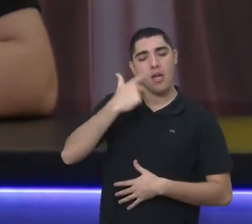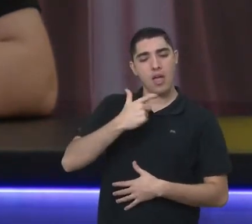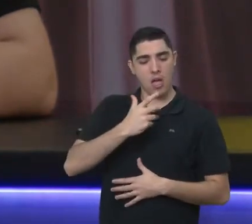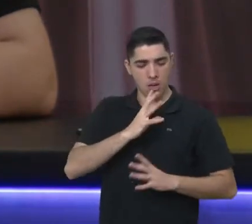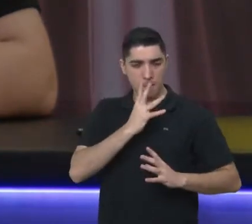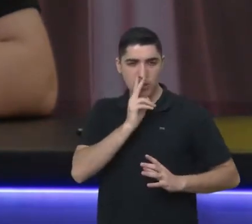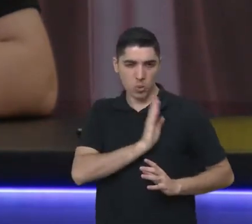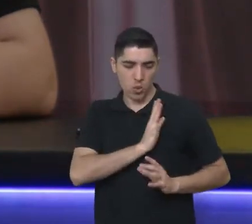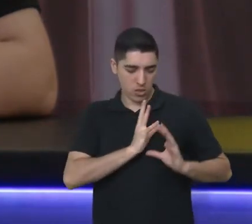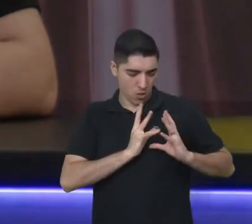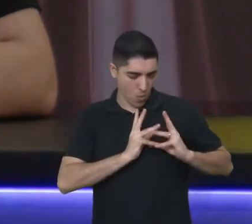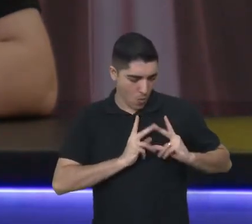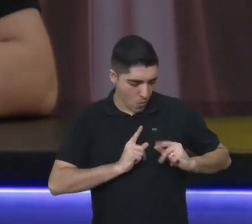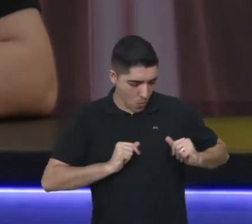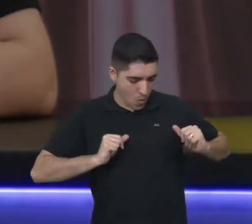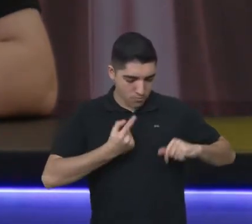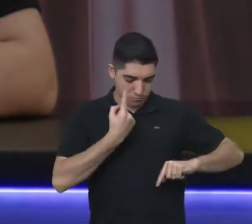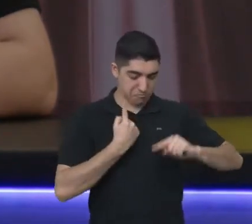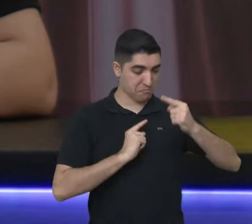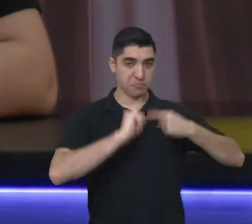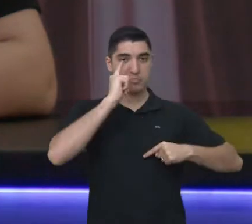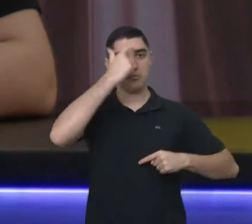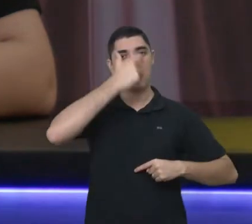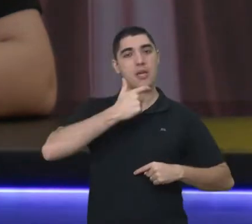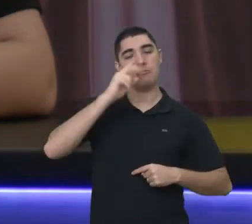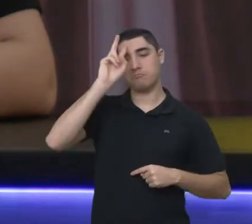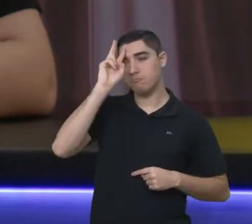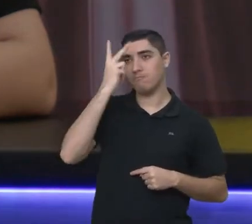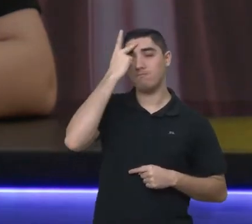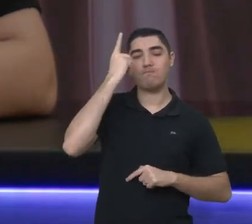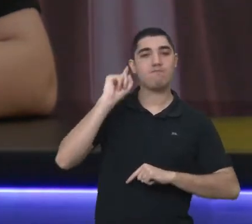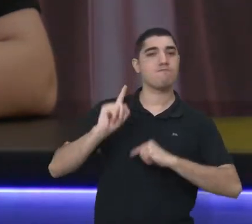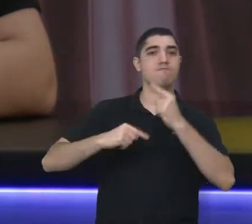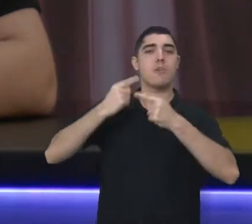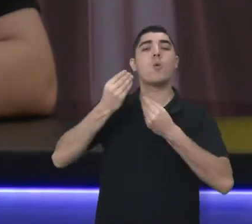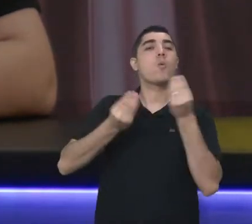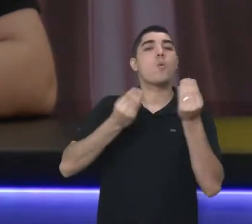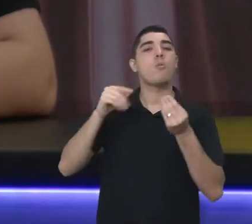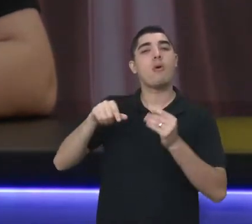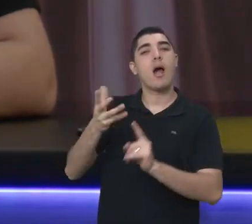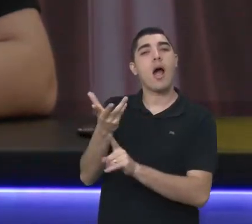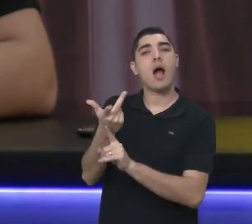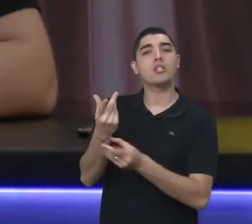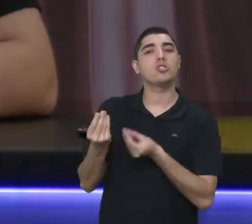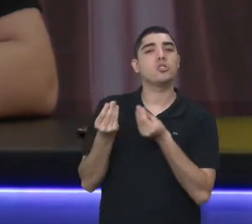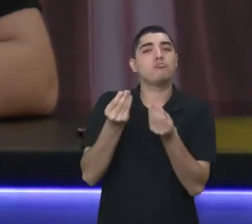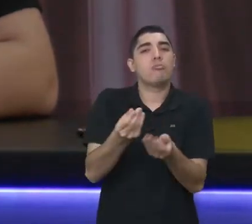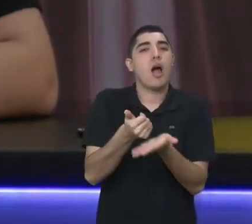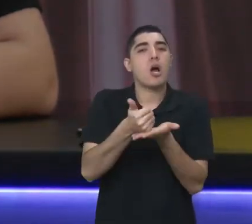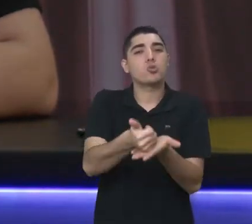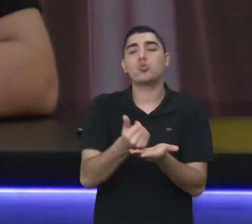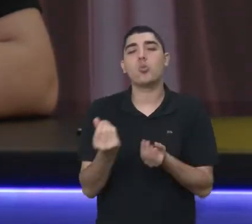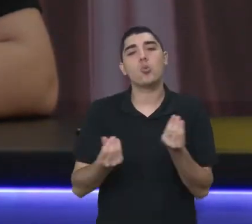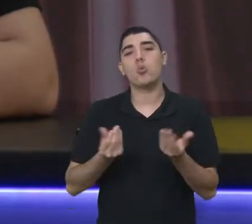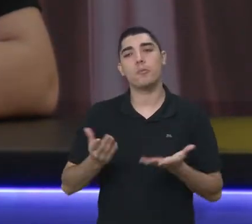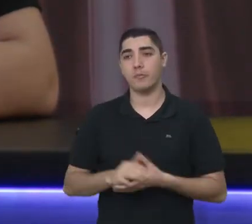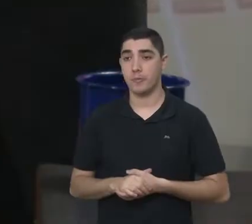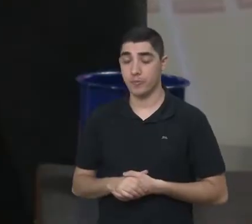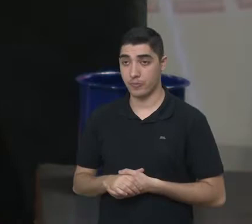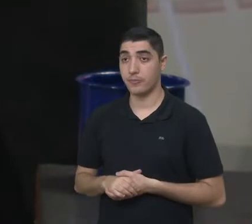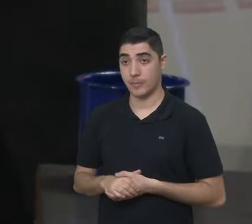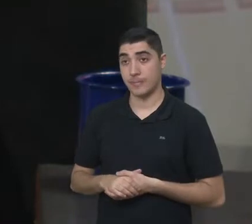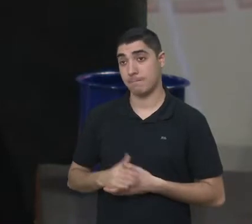te ajudou nisso? Sim. Como é que foi a relação entre a arte e esse processo desse momento difícil?